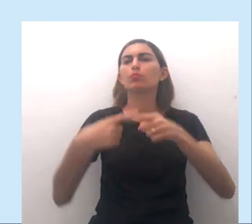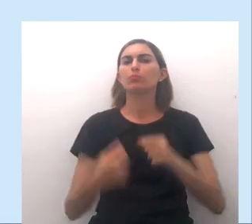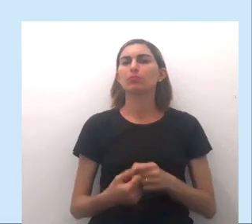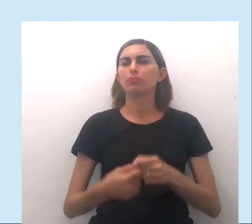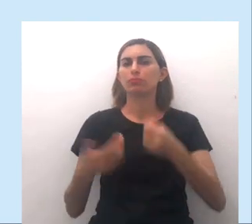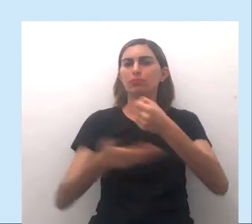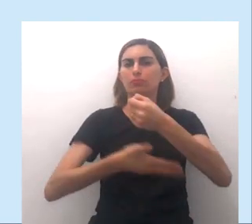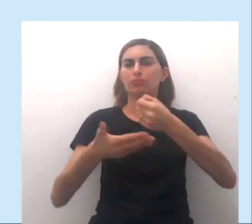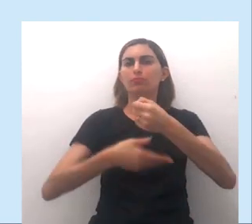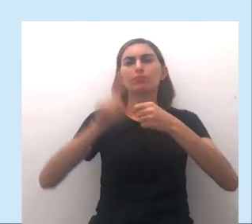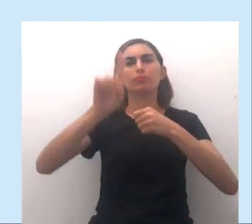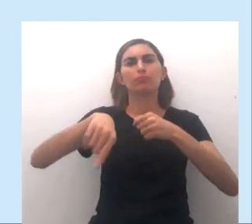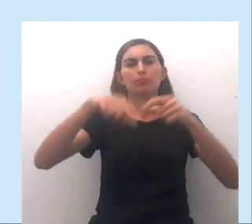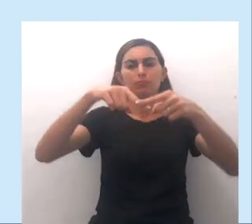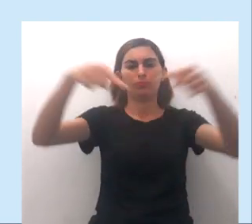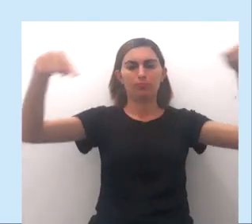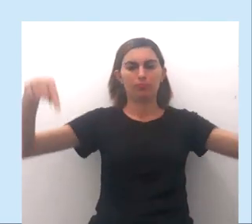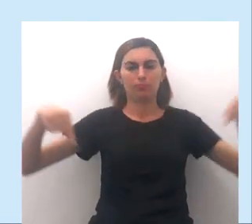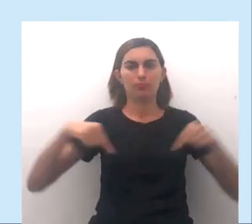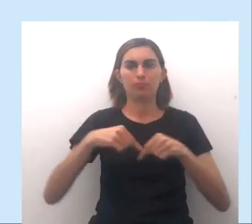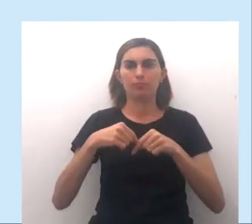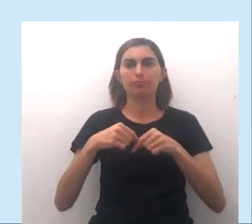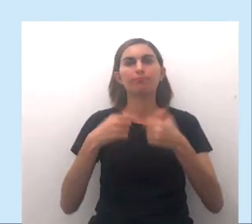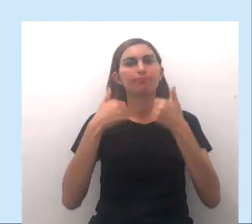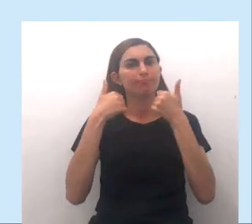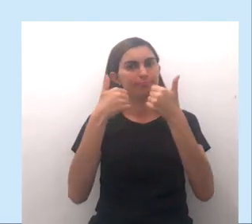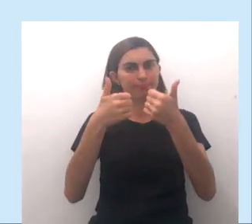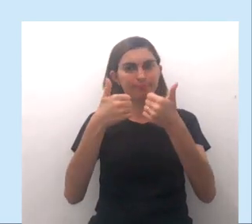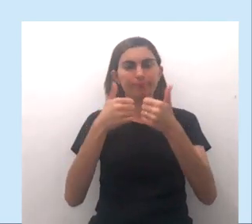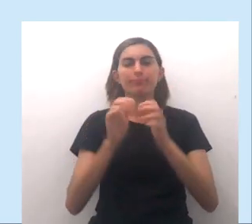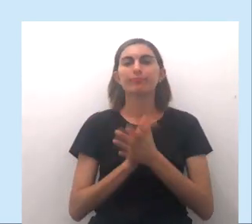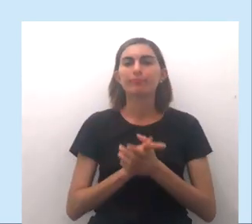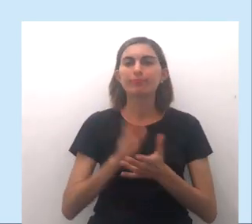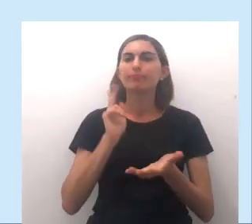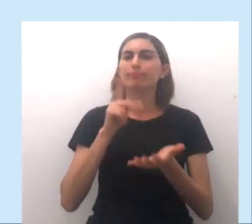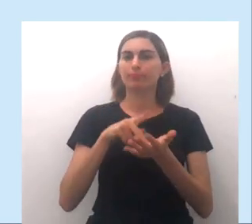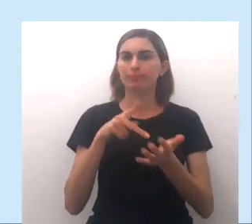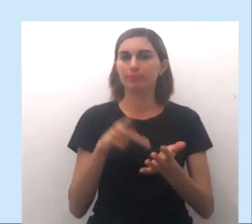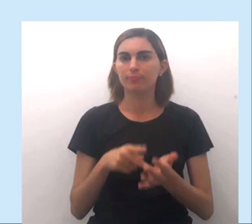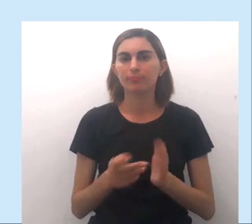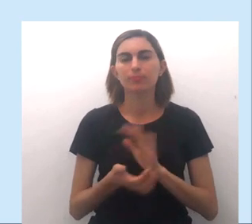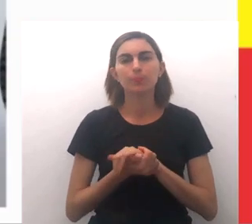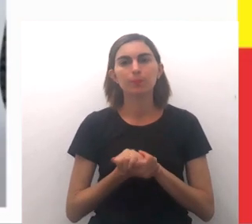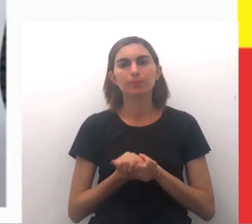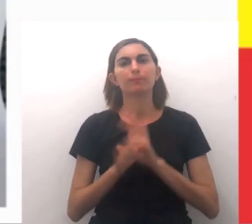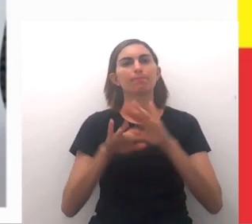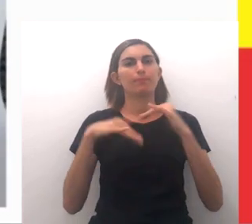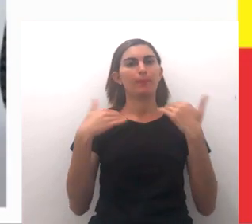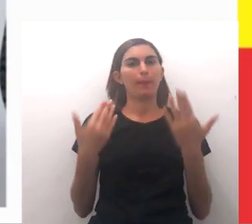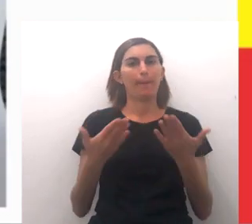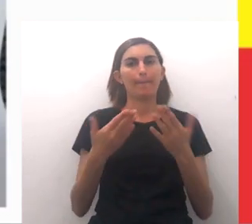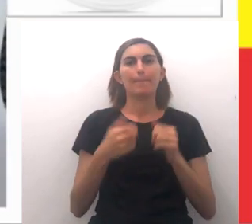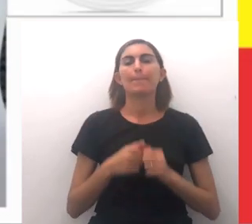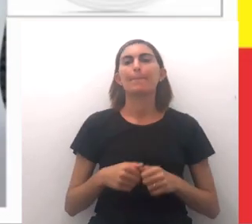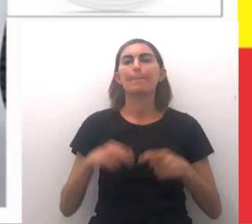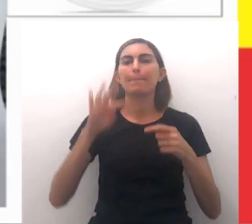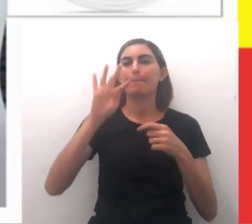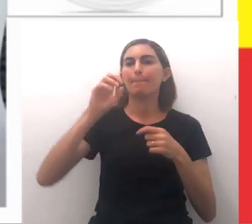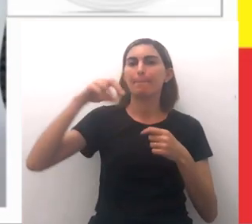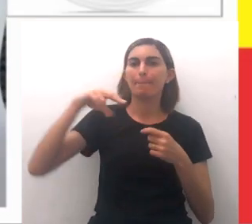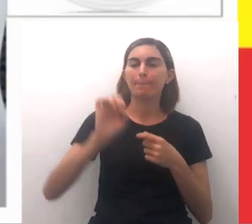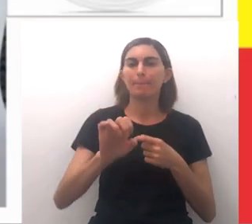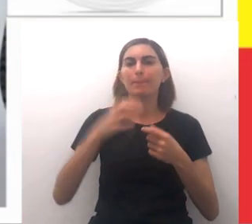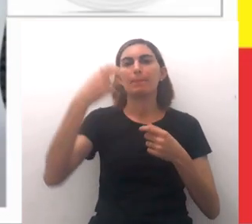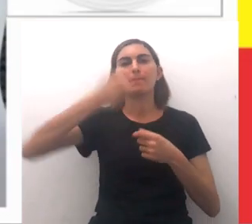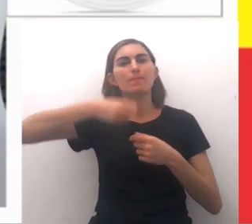base é um círculo nos dois. Show de bola. É isso aí mesmo. Então, ó, tonel, lata de leite, beleza. Então,